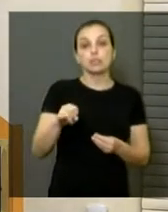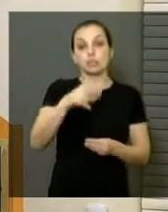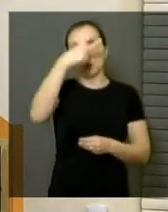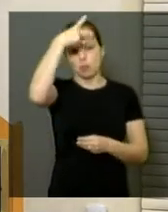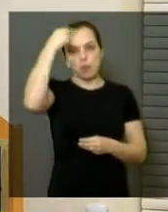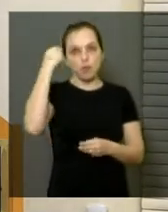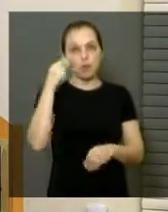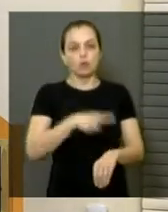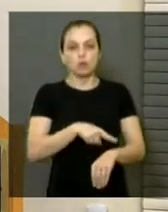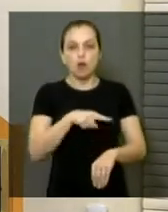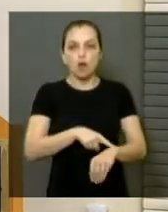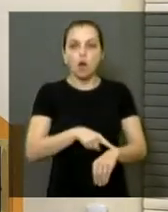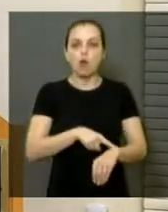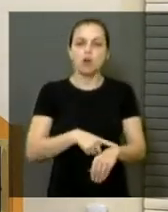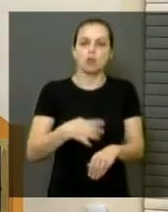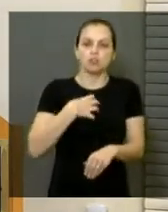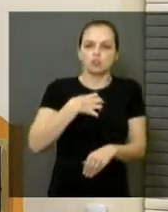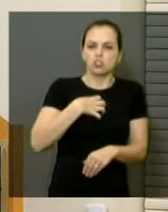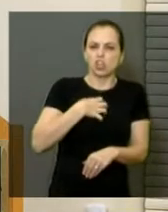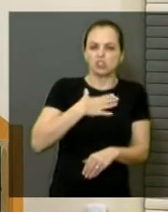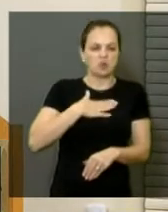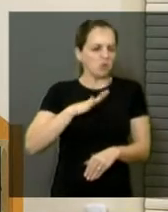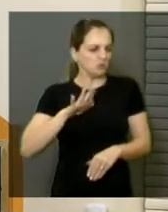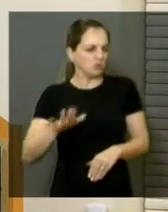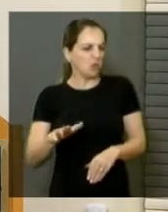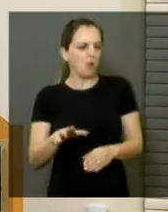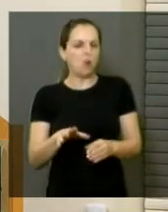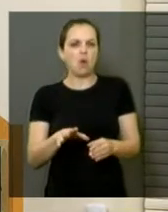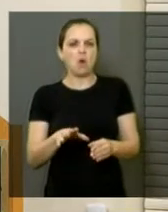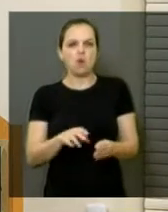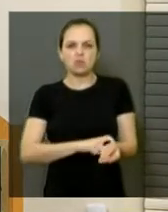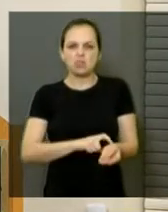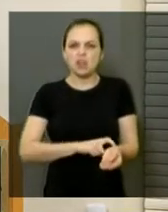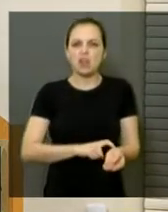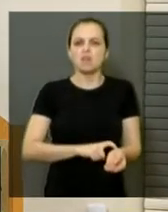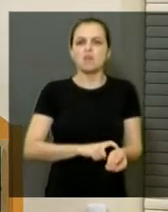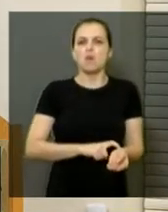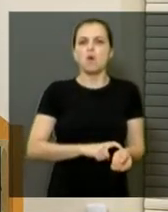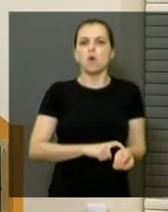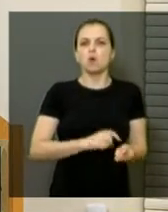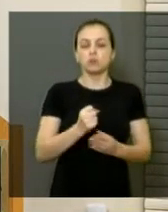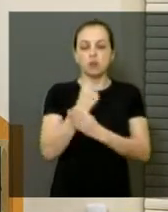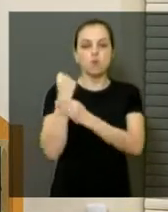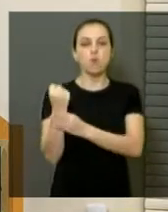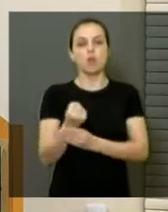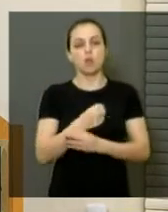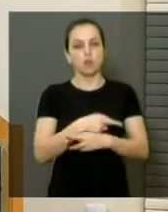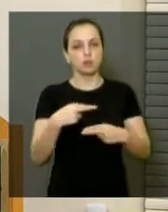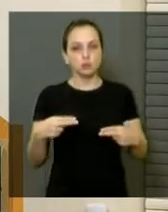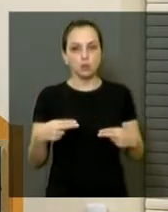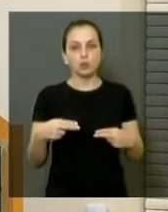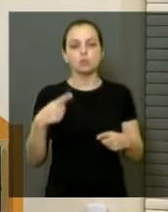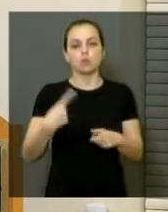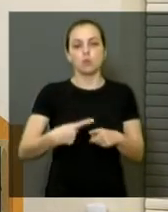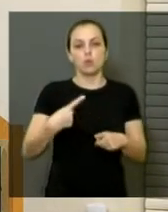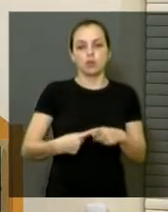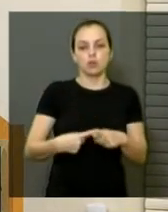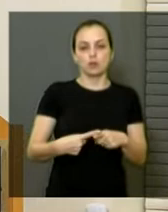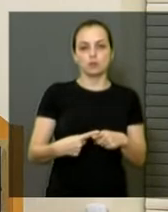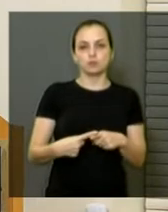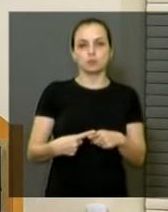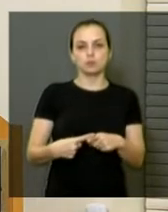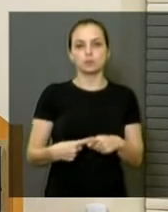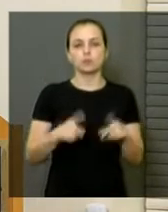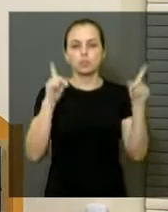na hora, se sentiu com raiva, ou defendeu uma medida desmedida, porque